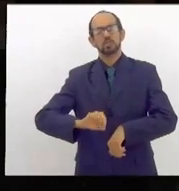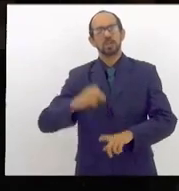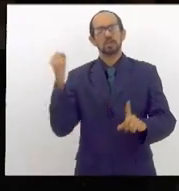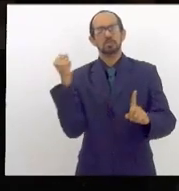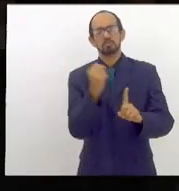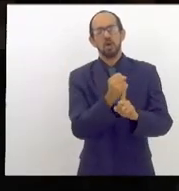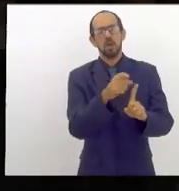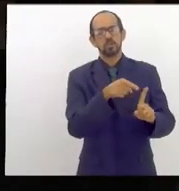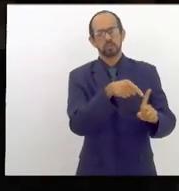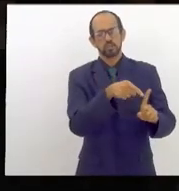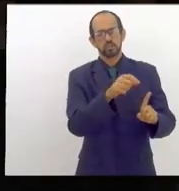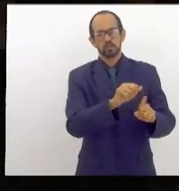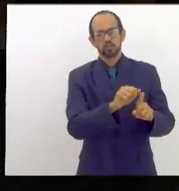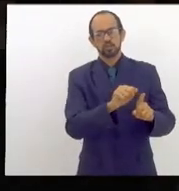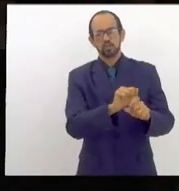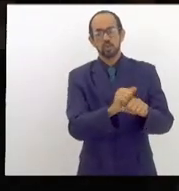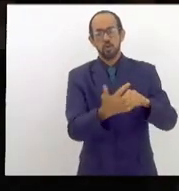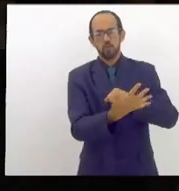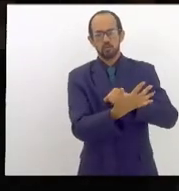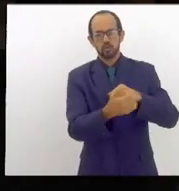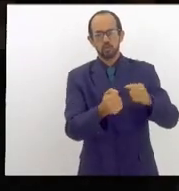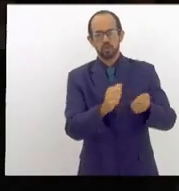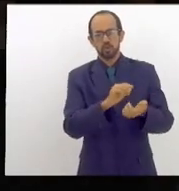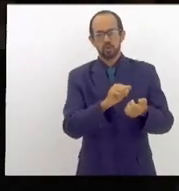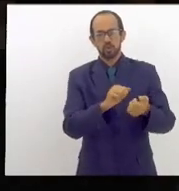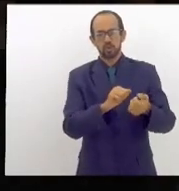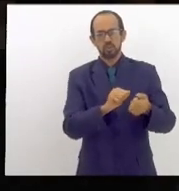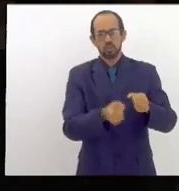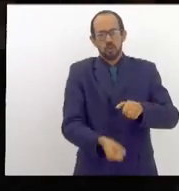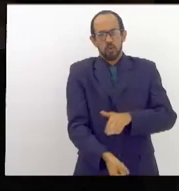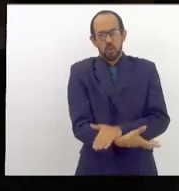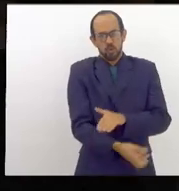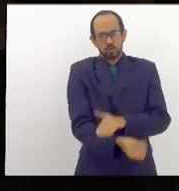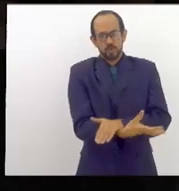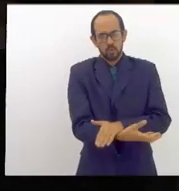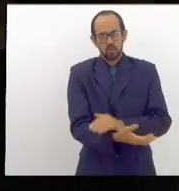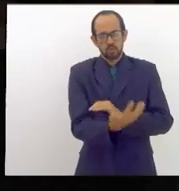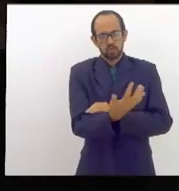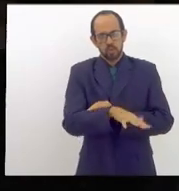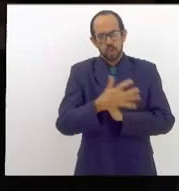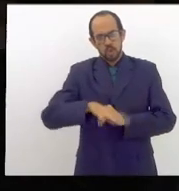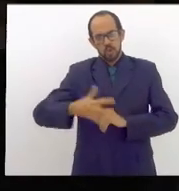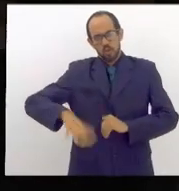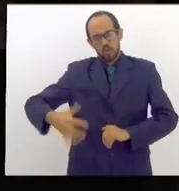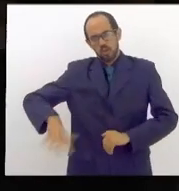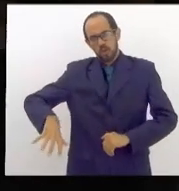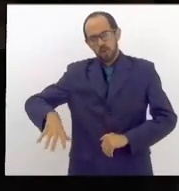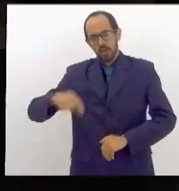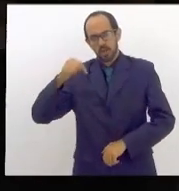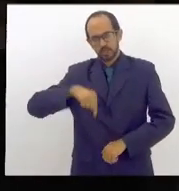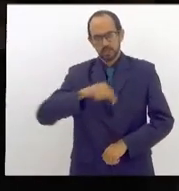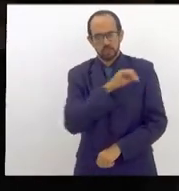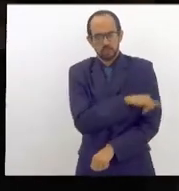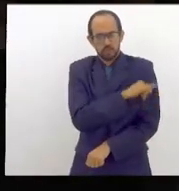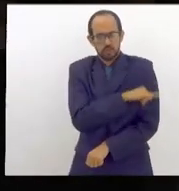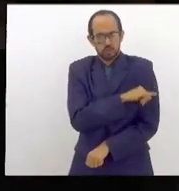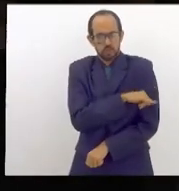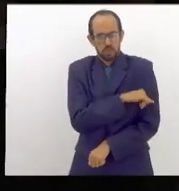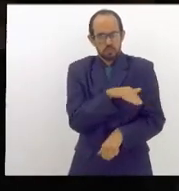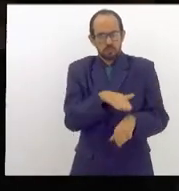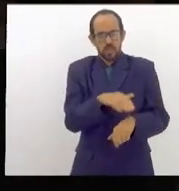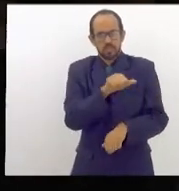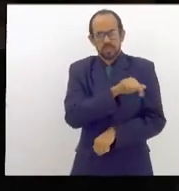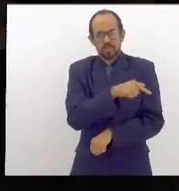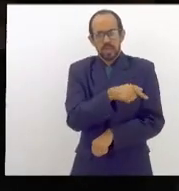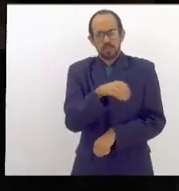covid de corrupção e também de negacionismo do Brasil é no Rio de Janeiro que tem mais de 70 mil pessoas